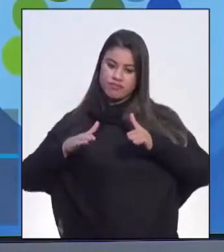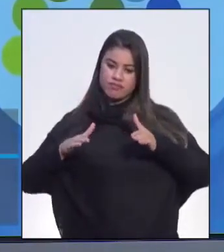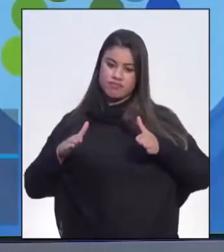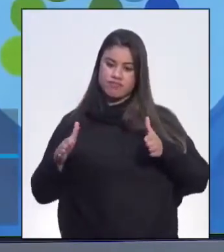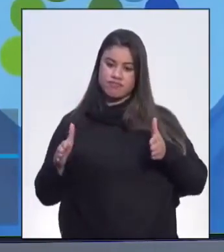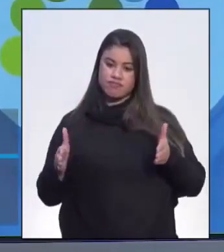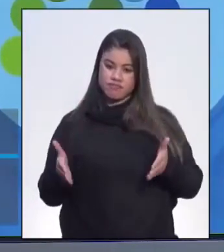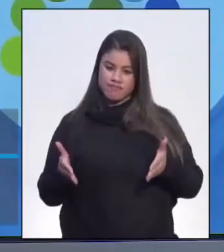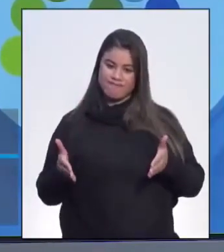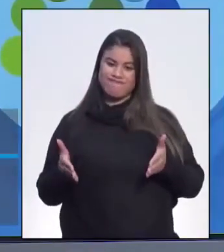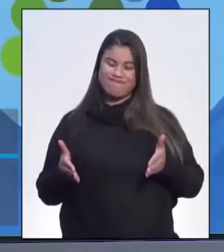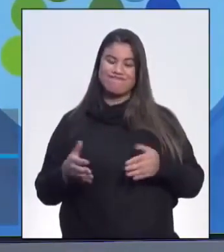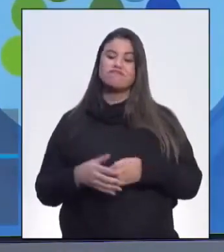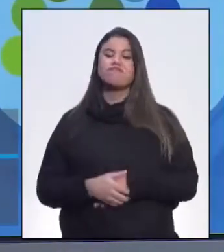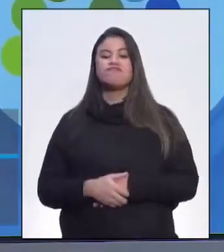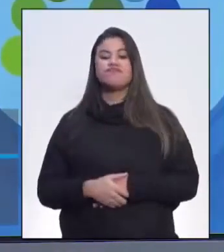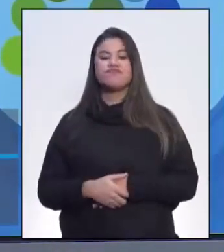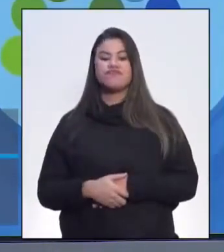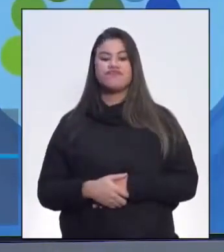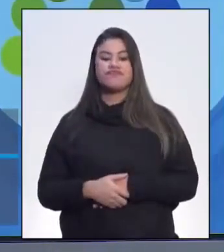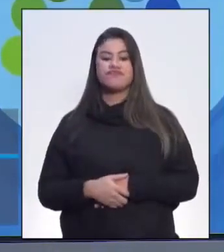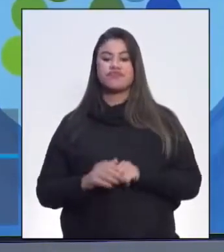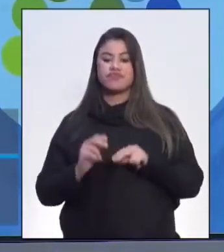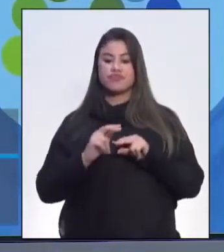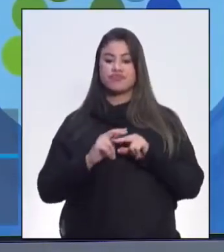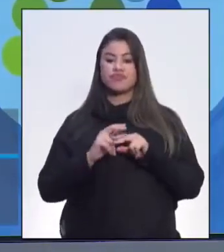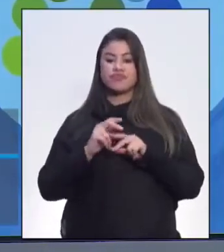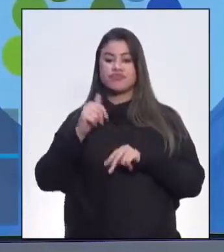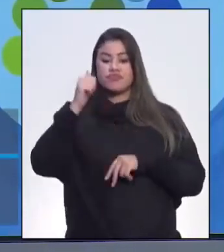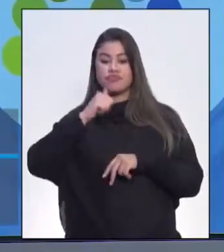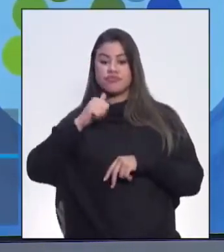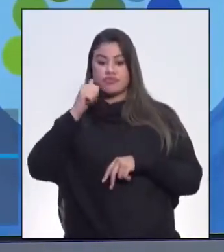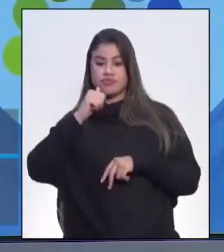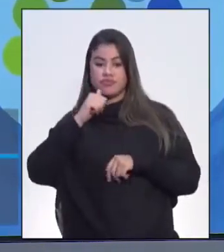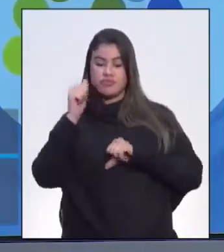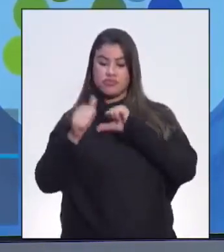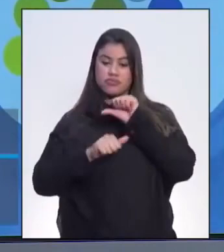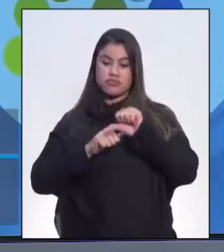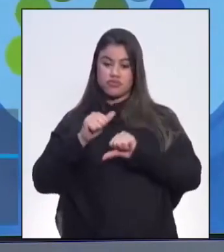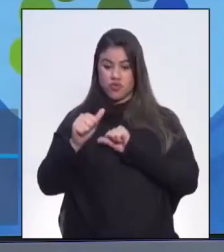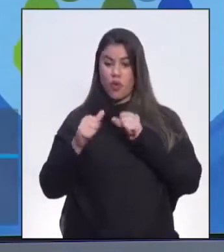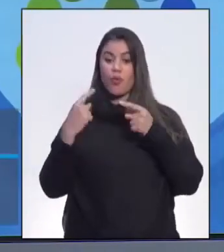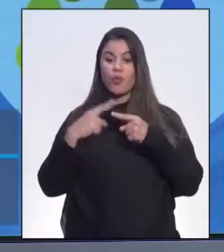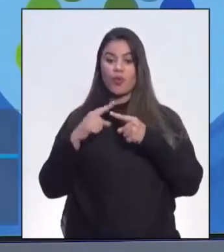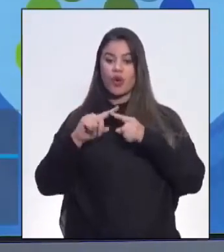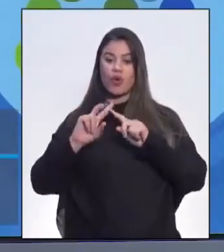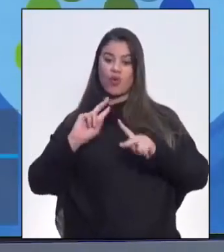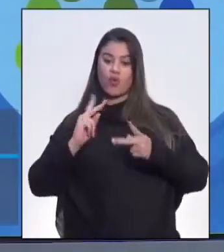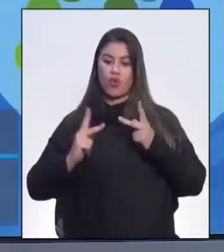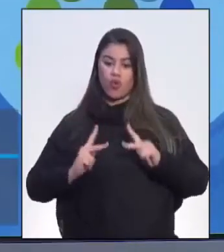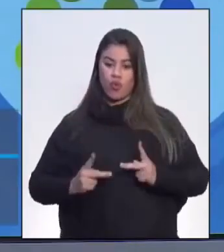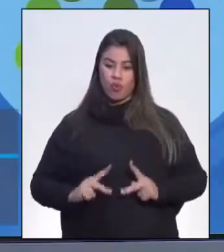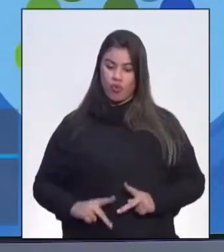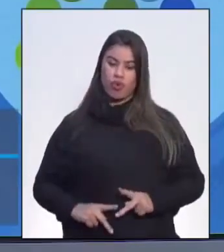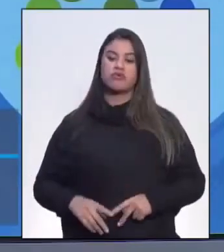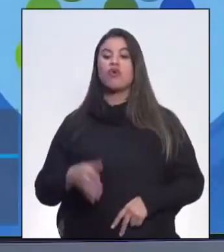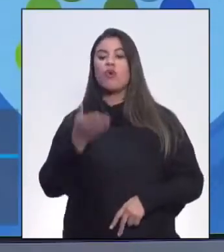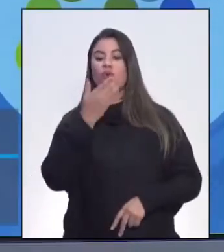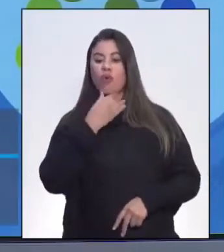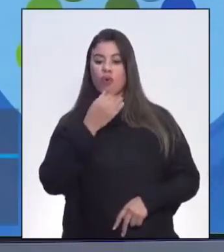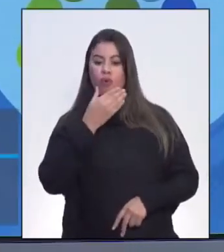menino. E todas essas mudanças são causadas pelos hormônios. né? Nos meninos, na